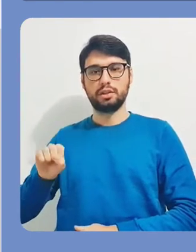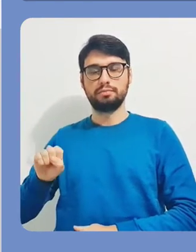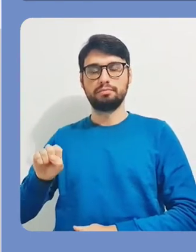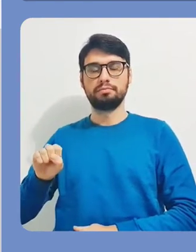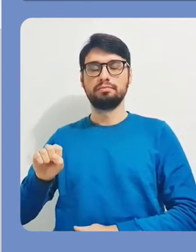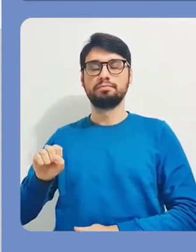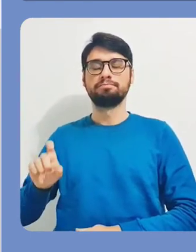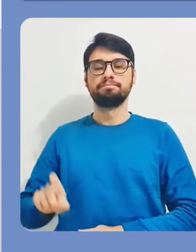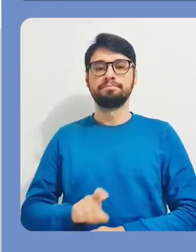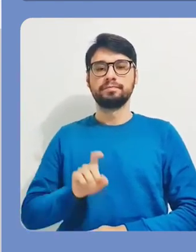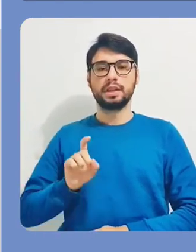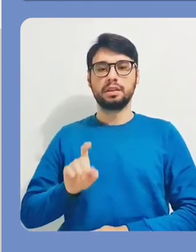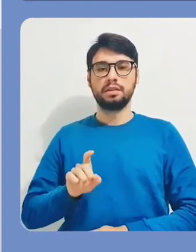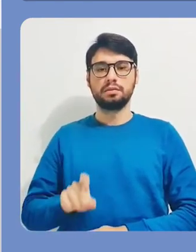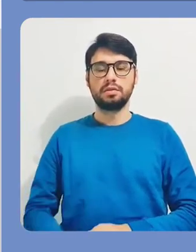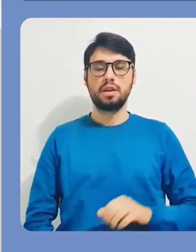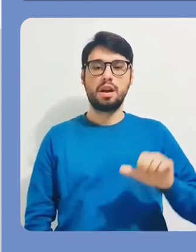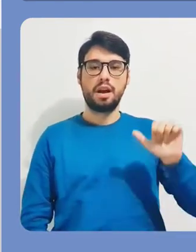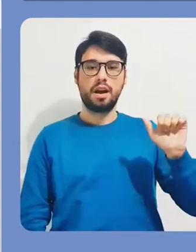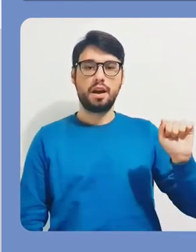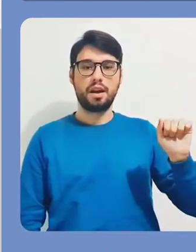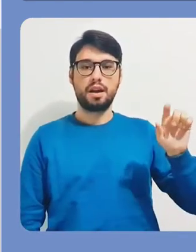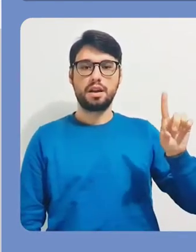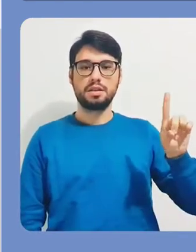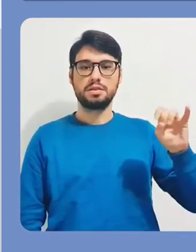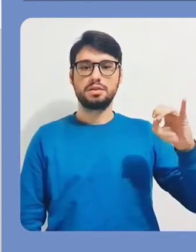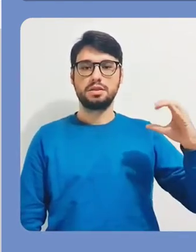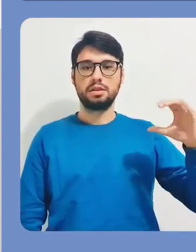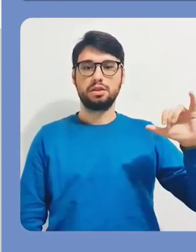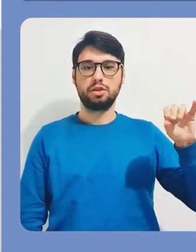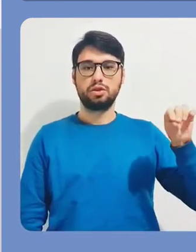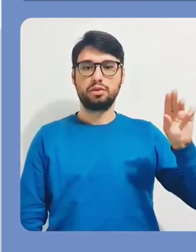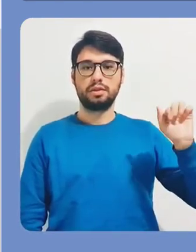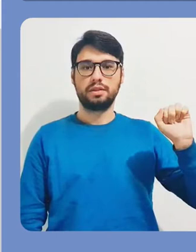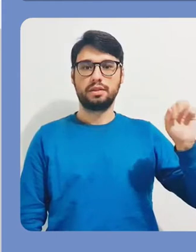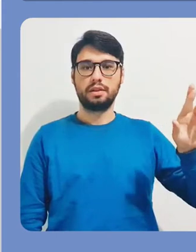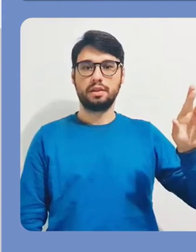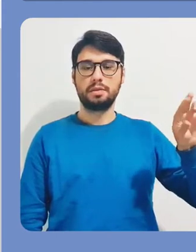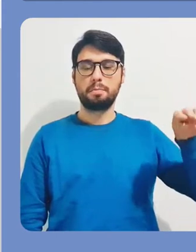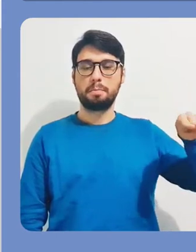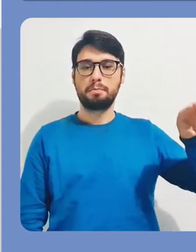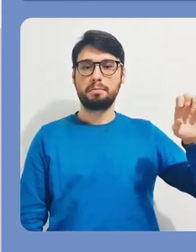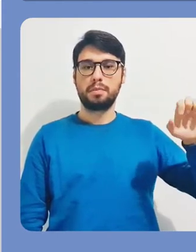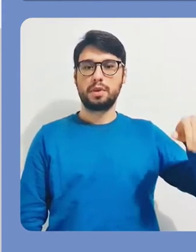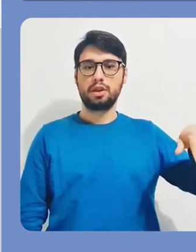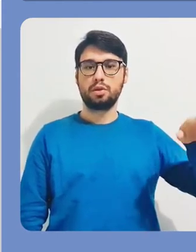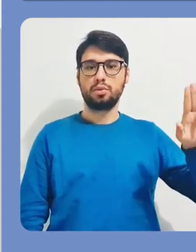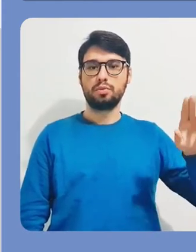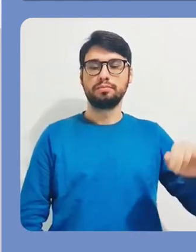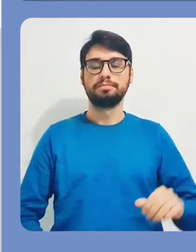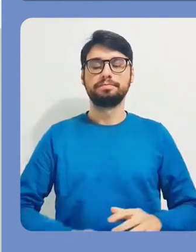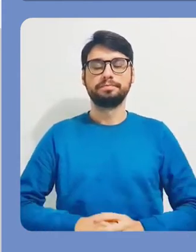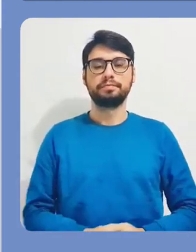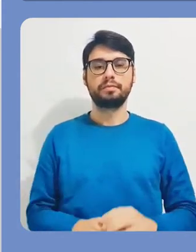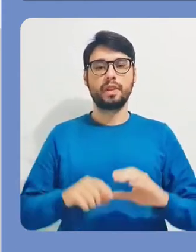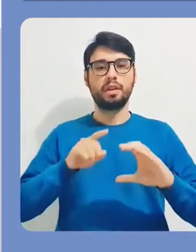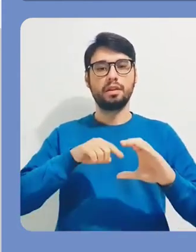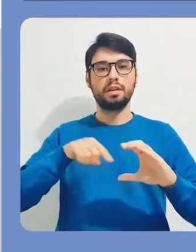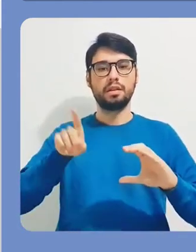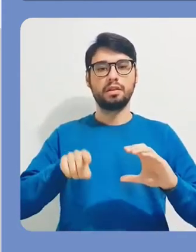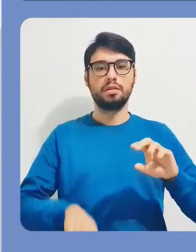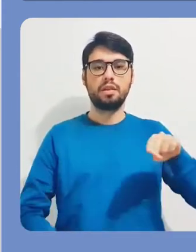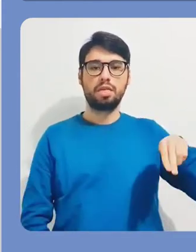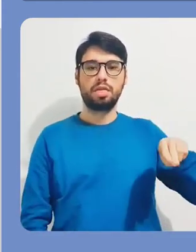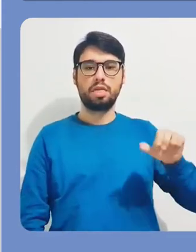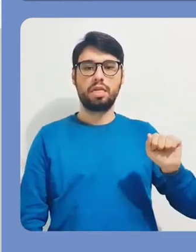na página que eu quero adicionar e clico em Adicionar menu. Nas configurações,